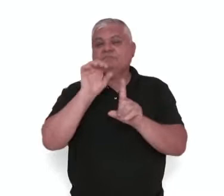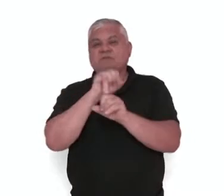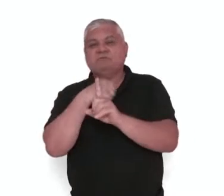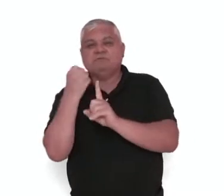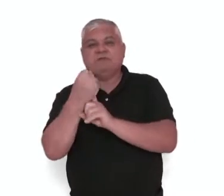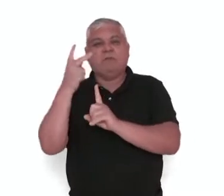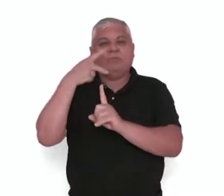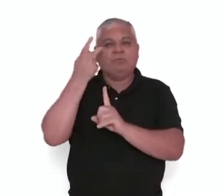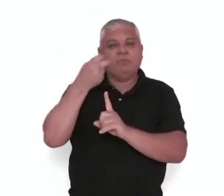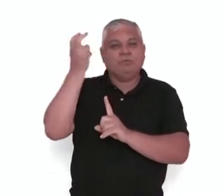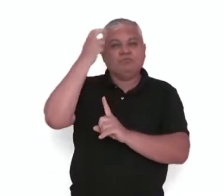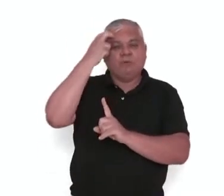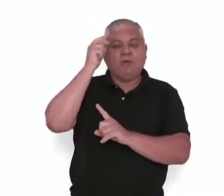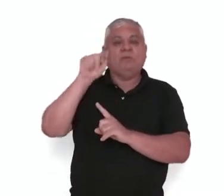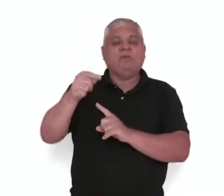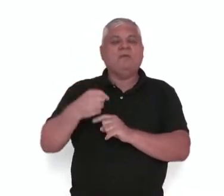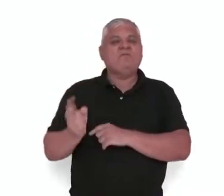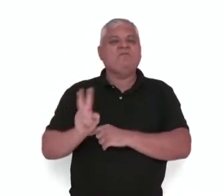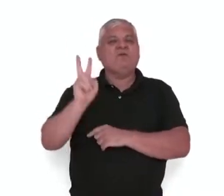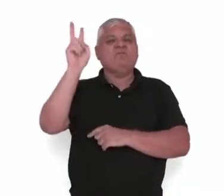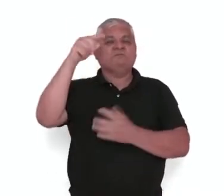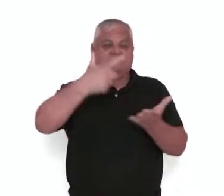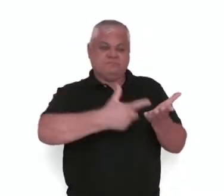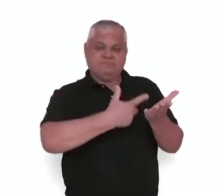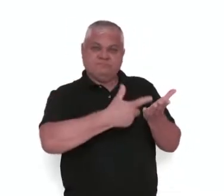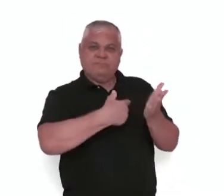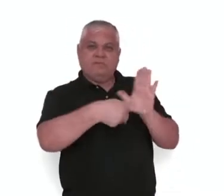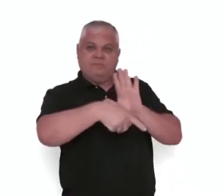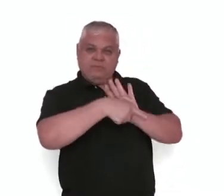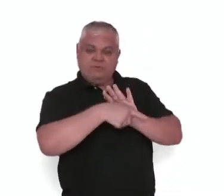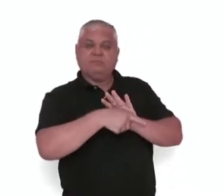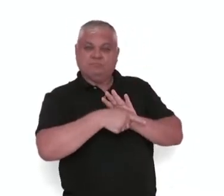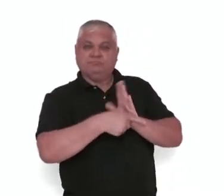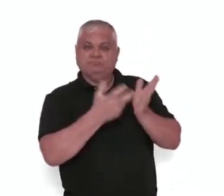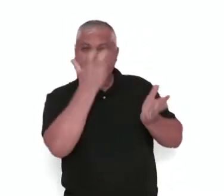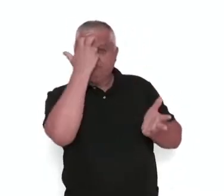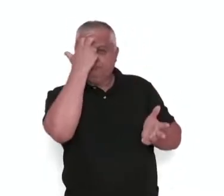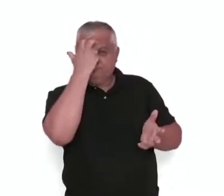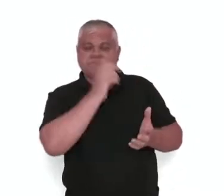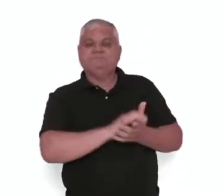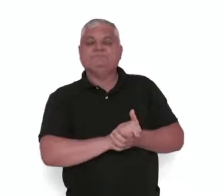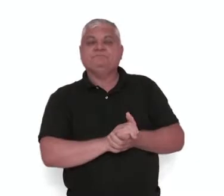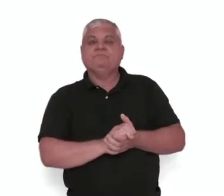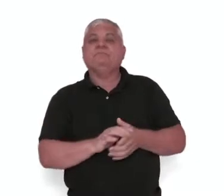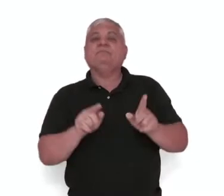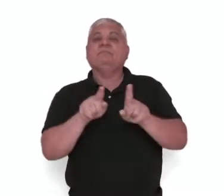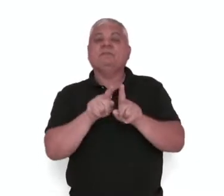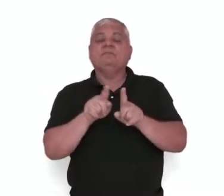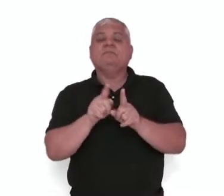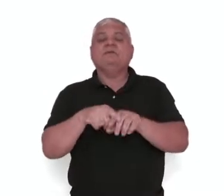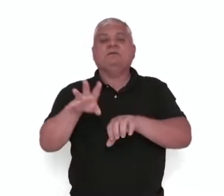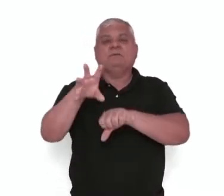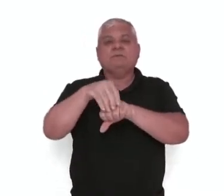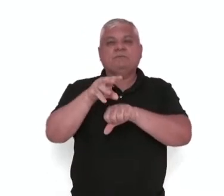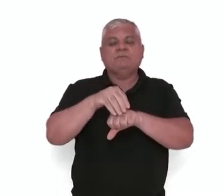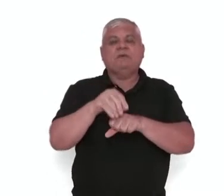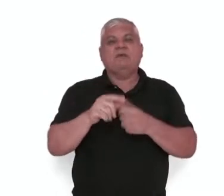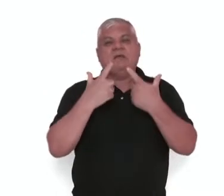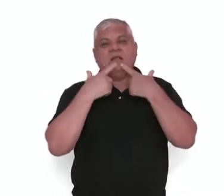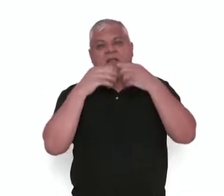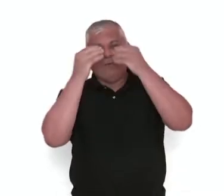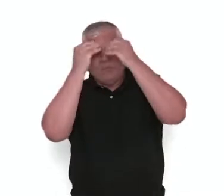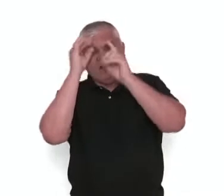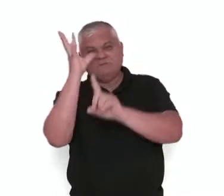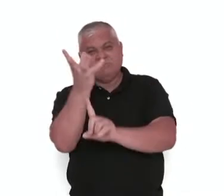cultural, valorizando a literatura enquanto patrimônio cultural. Mobilizar conhecimentos sobre linguagens